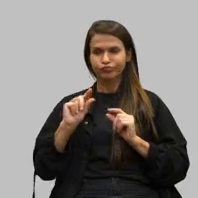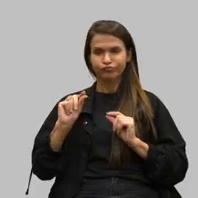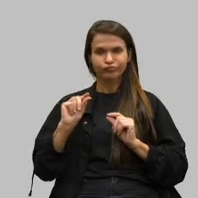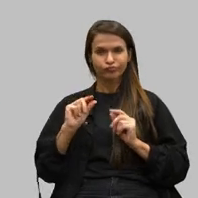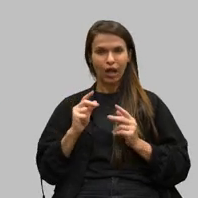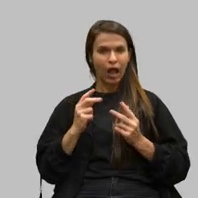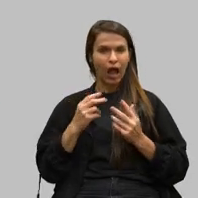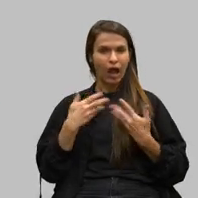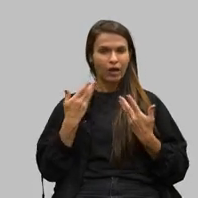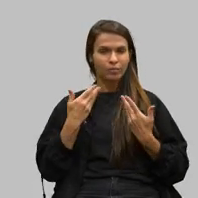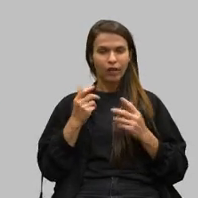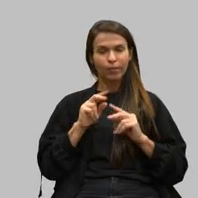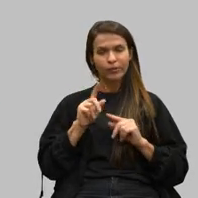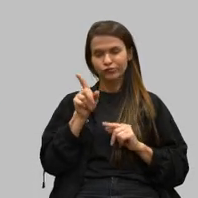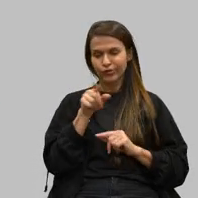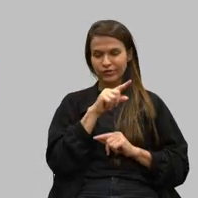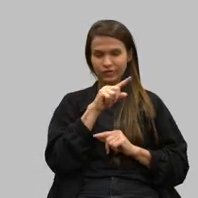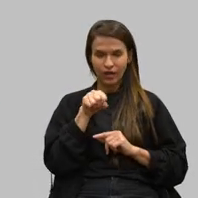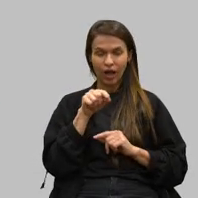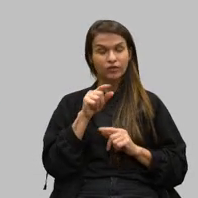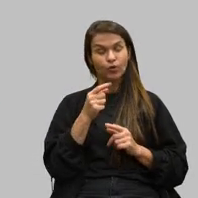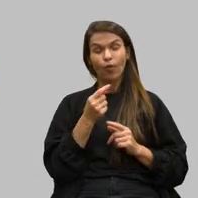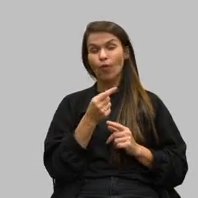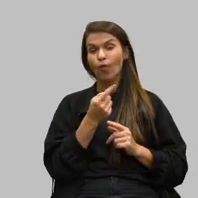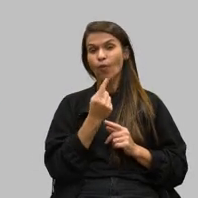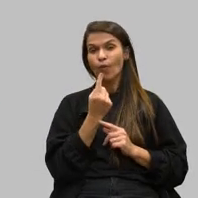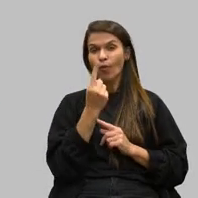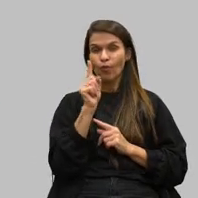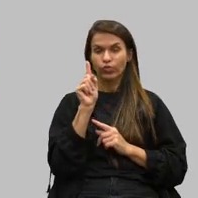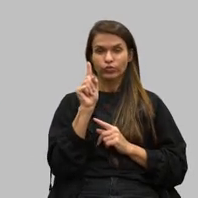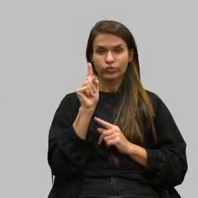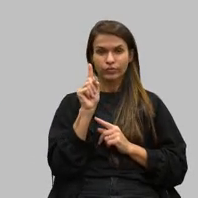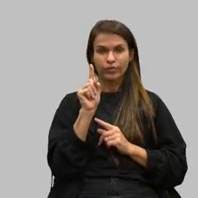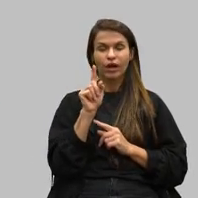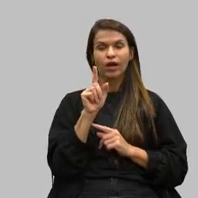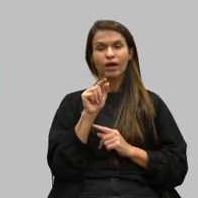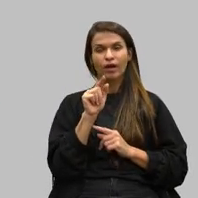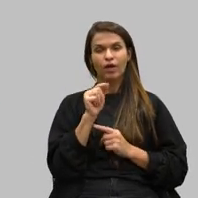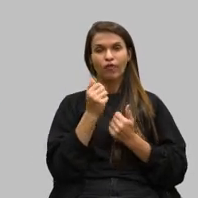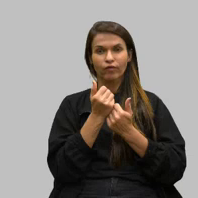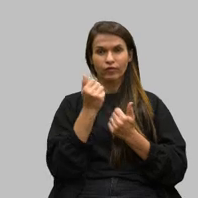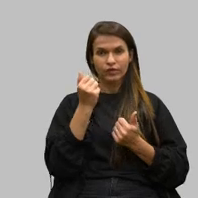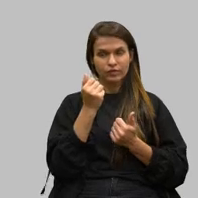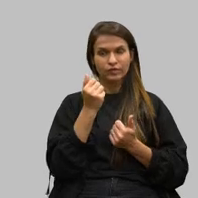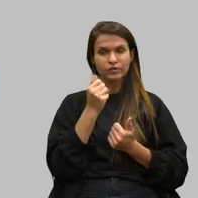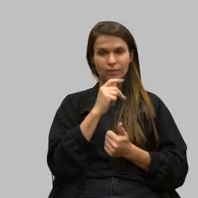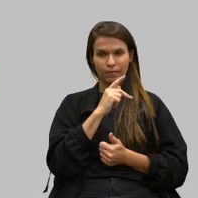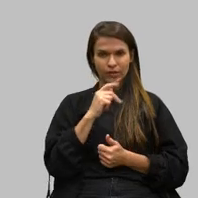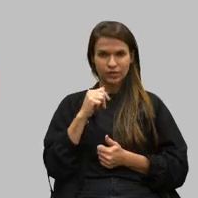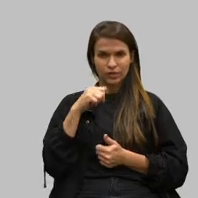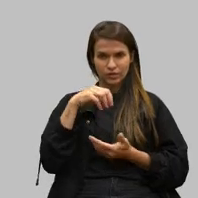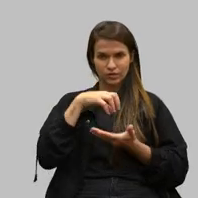pôde. A última questão é o seguinte, secretário, o vice-presidente dessa comissão,